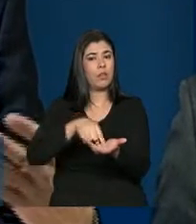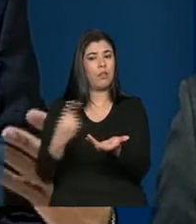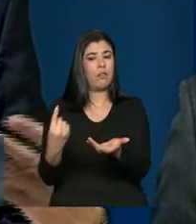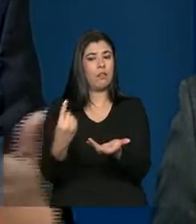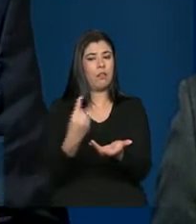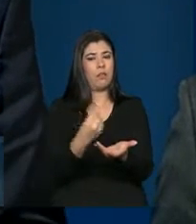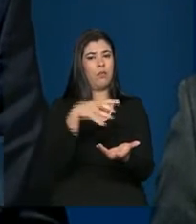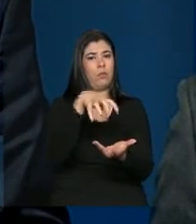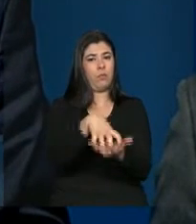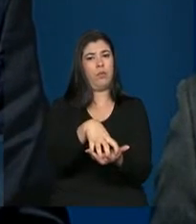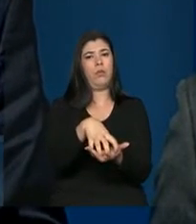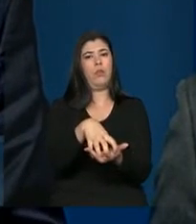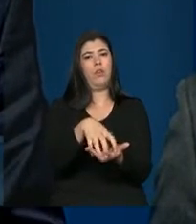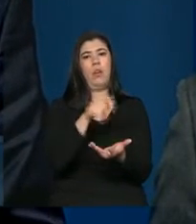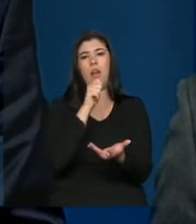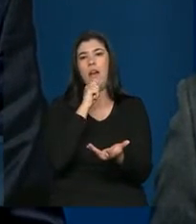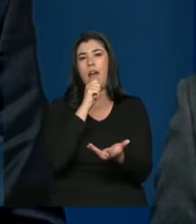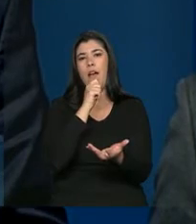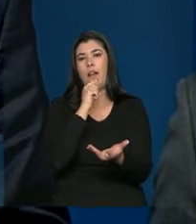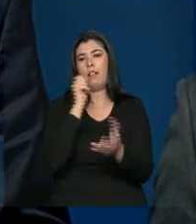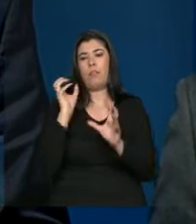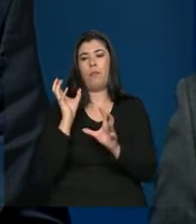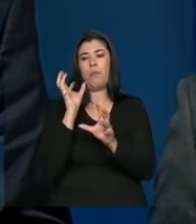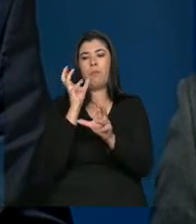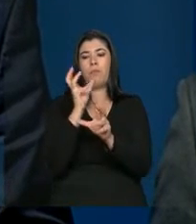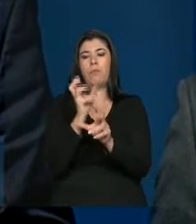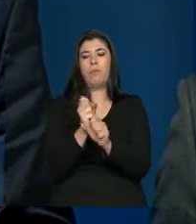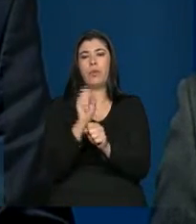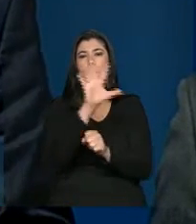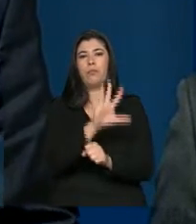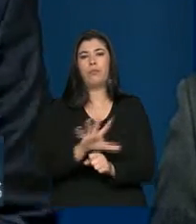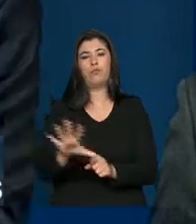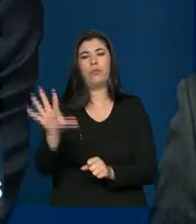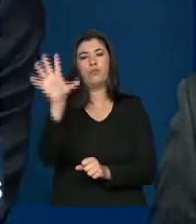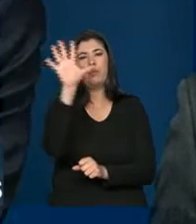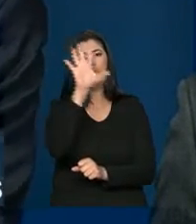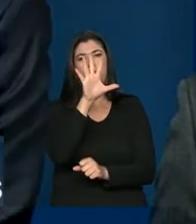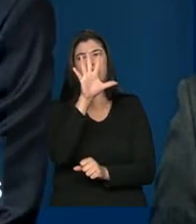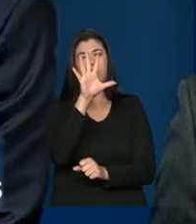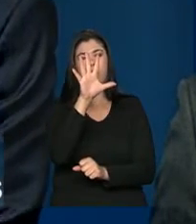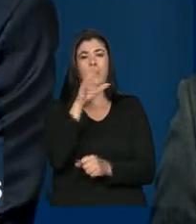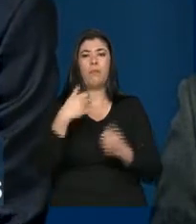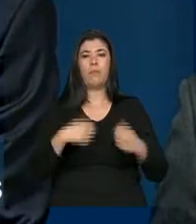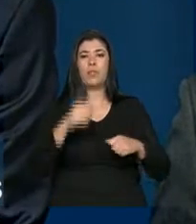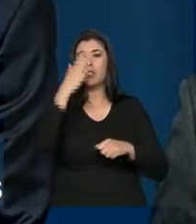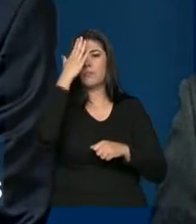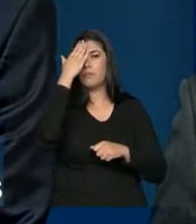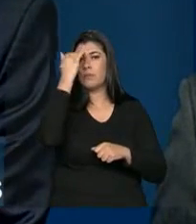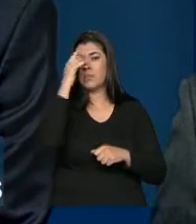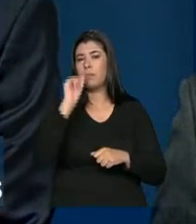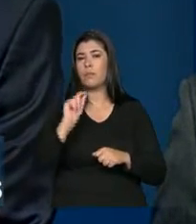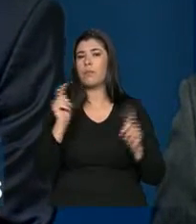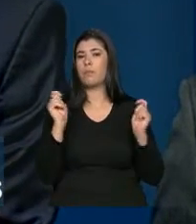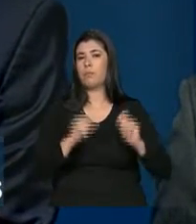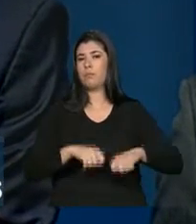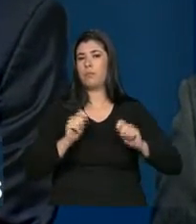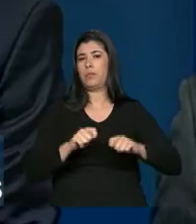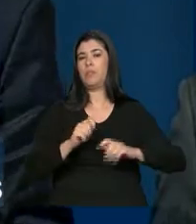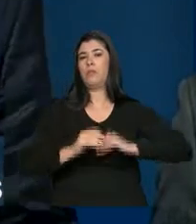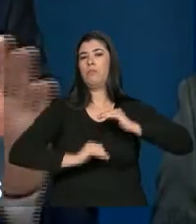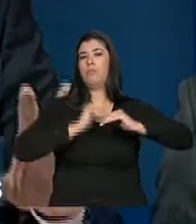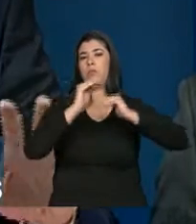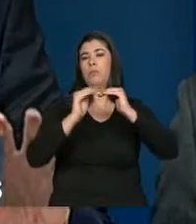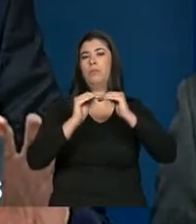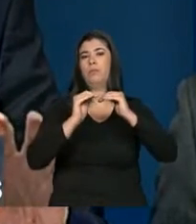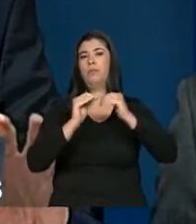Ainda não processados e cruzados de maneira a se consolidar, de maneira a possibilitar sua